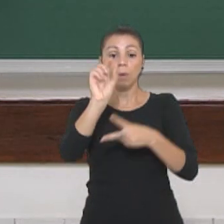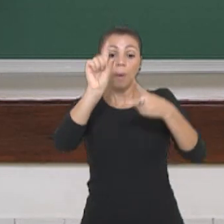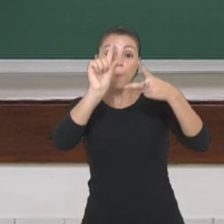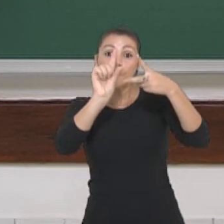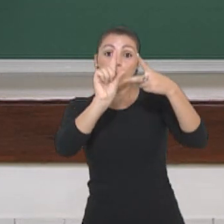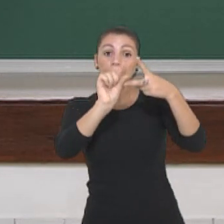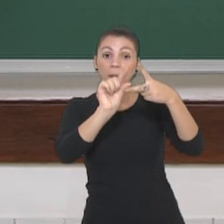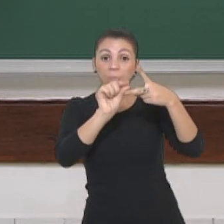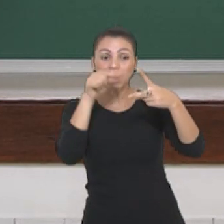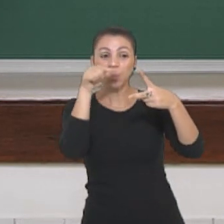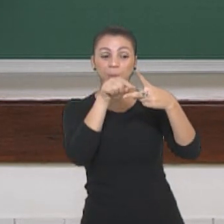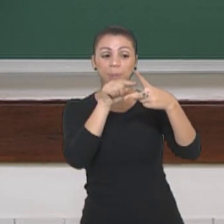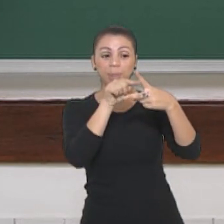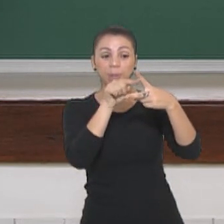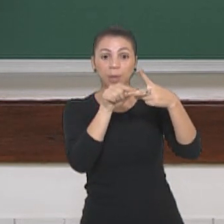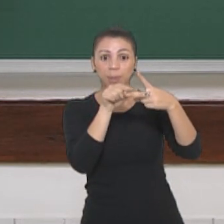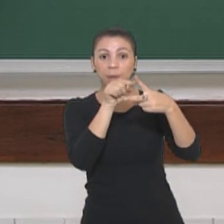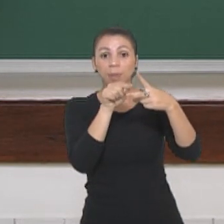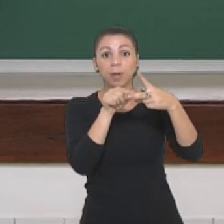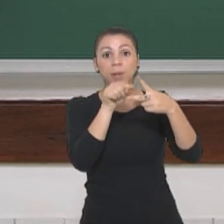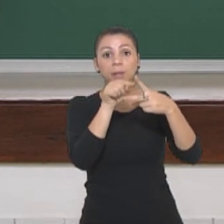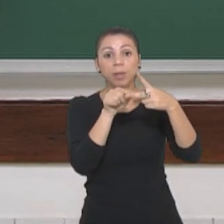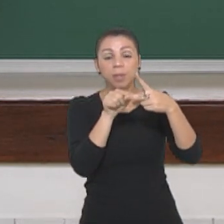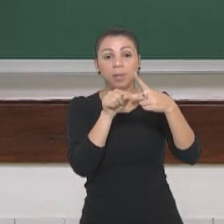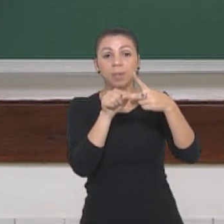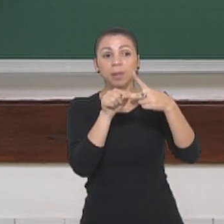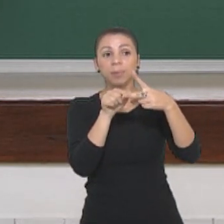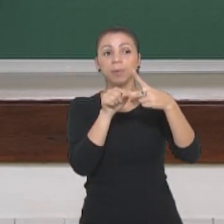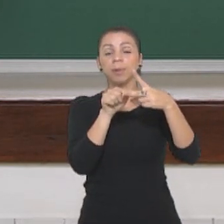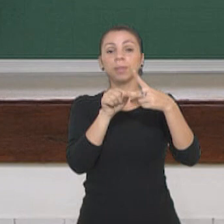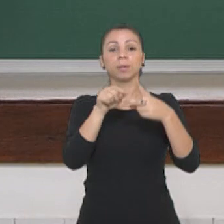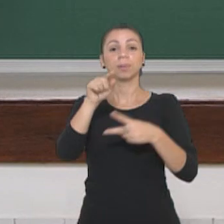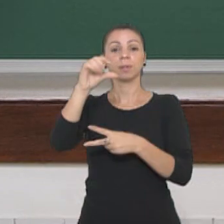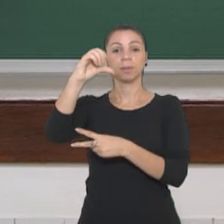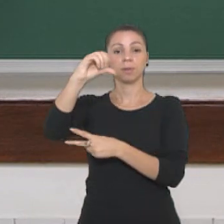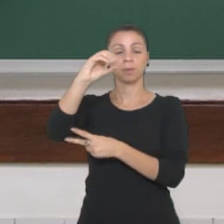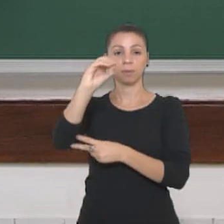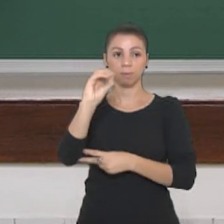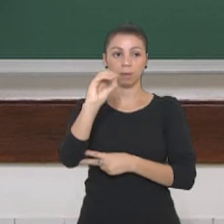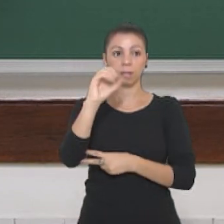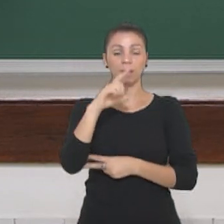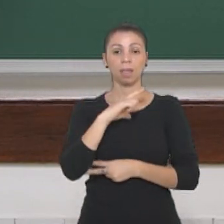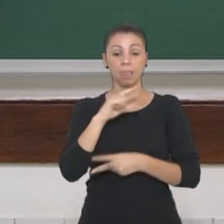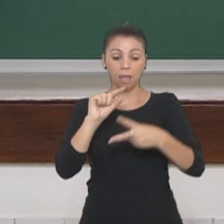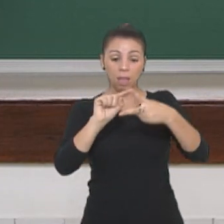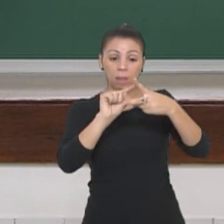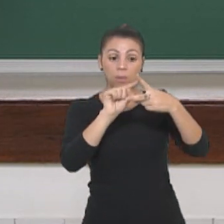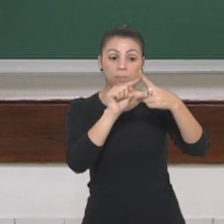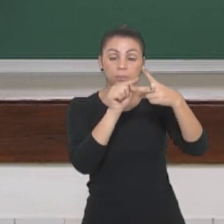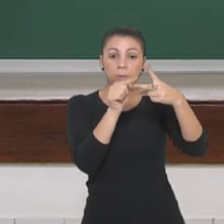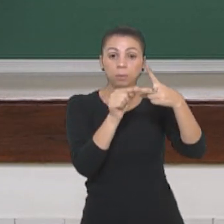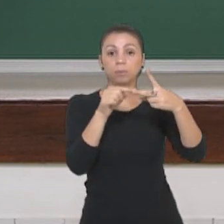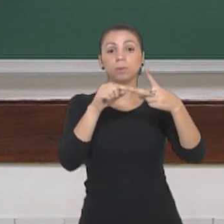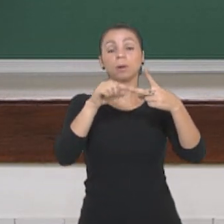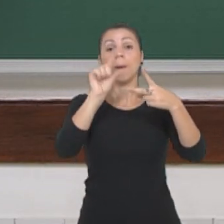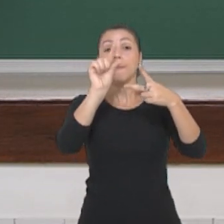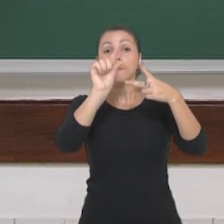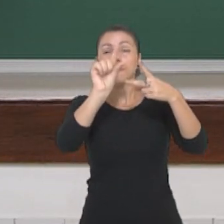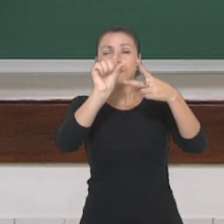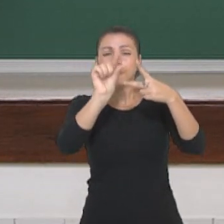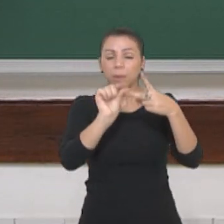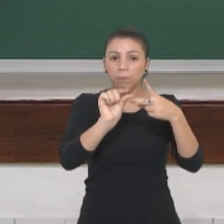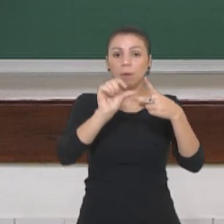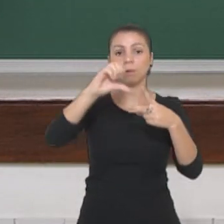o que acontece com o triângulo acutângulo. Ou seja, ele tem um ângulo menor que 90